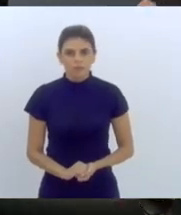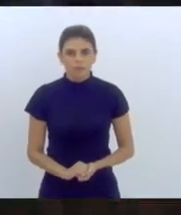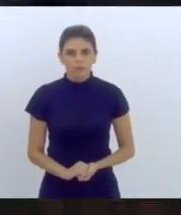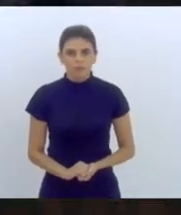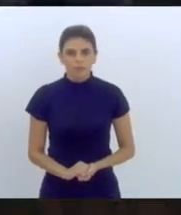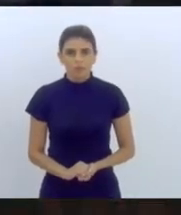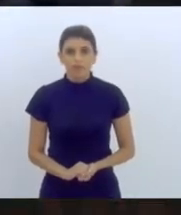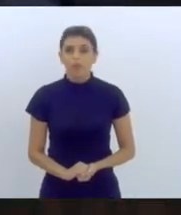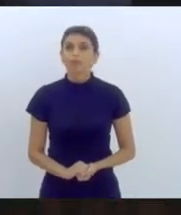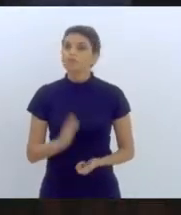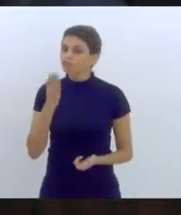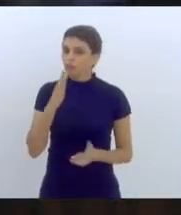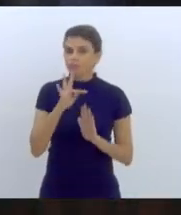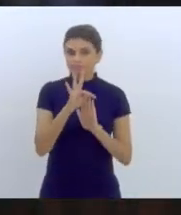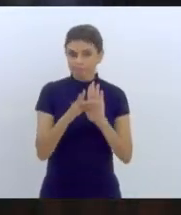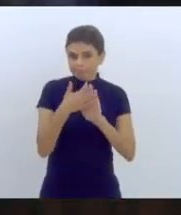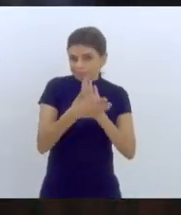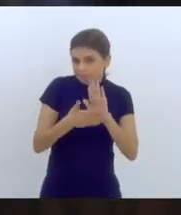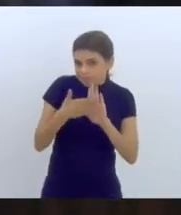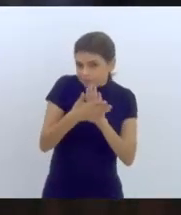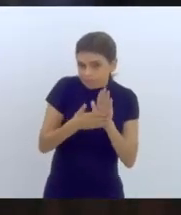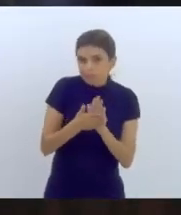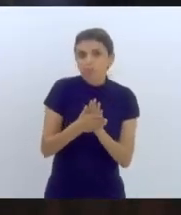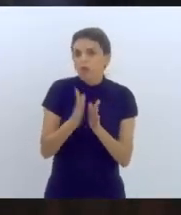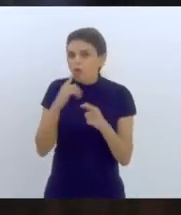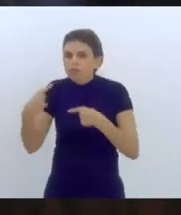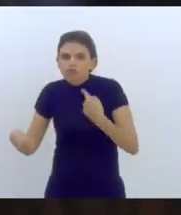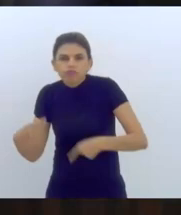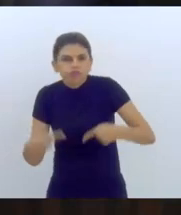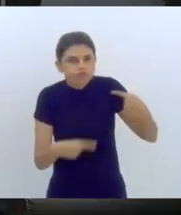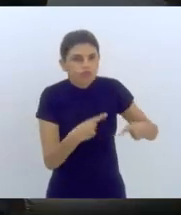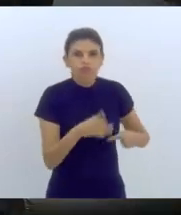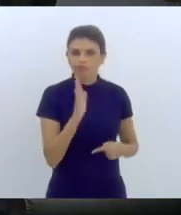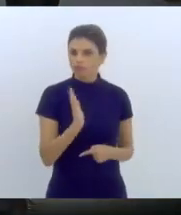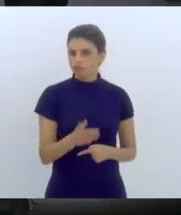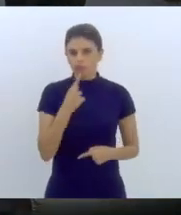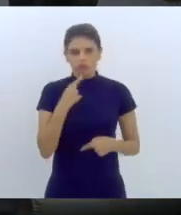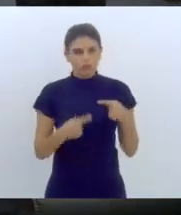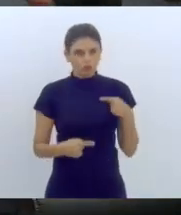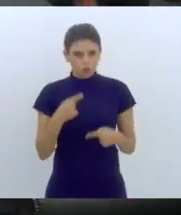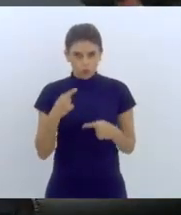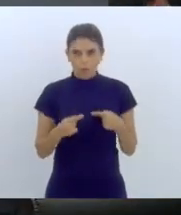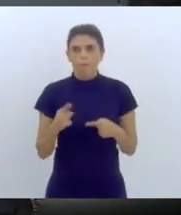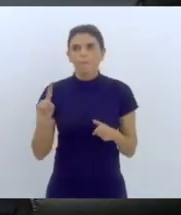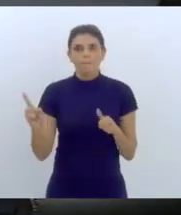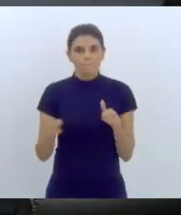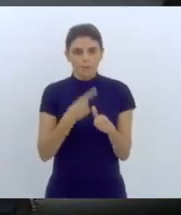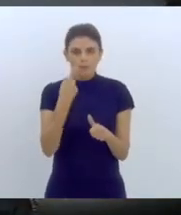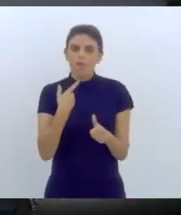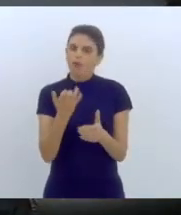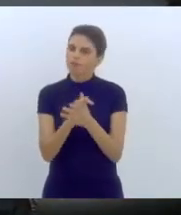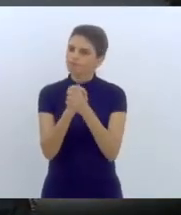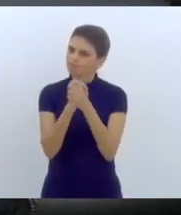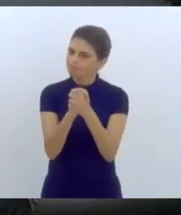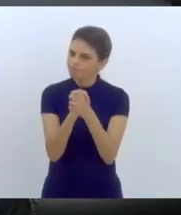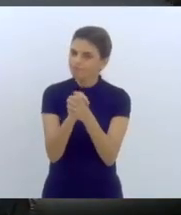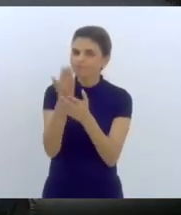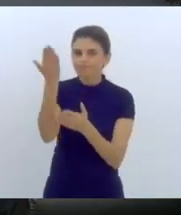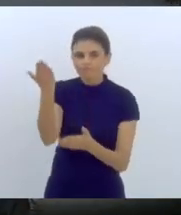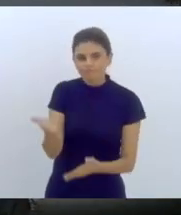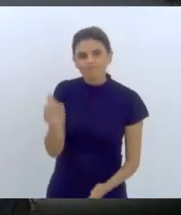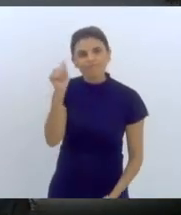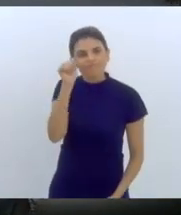Com os pareceres emitidos, em discussão. Para discutir. Deputada, em primeiro lugar, saudar aqui a nossa